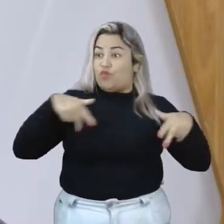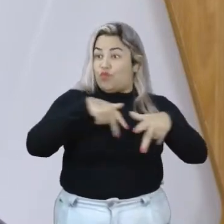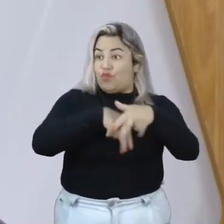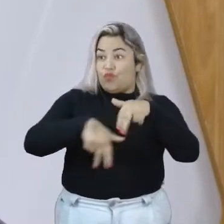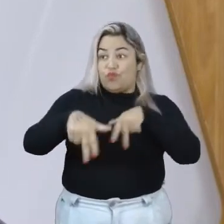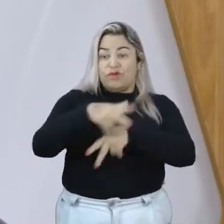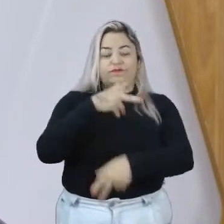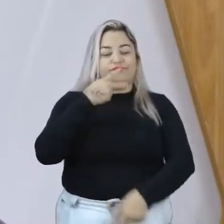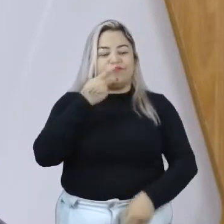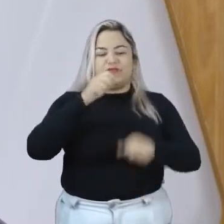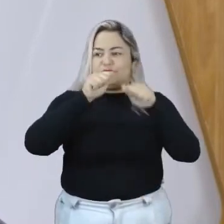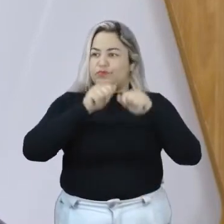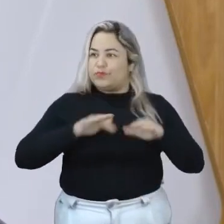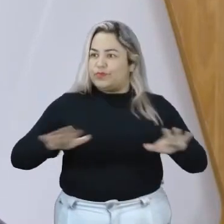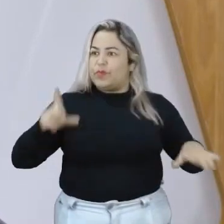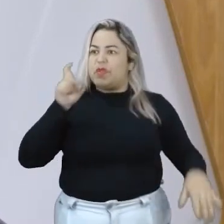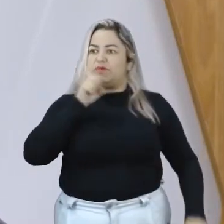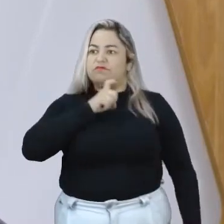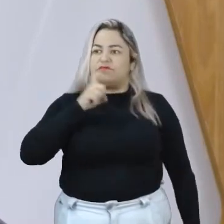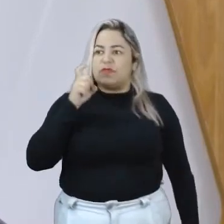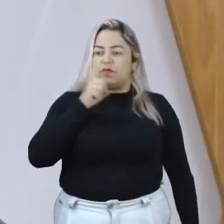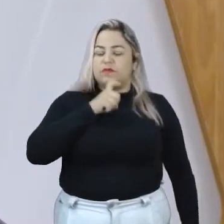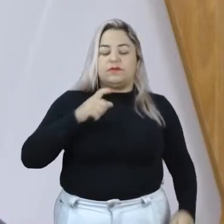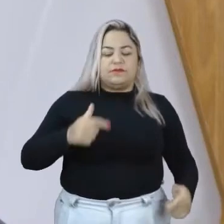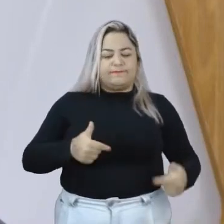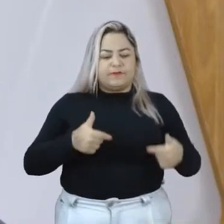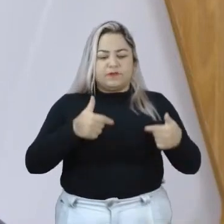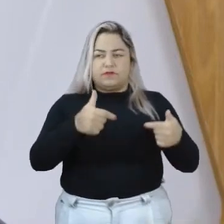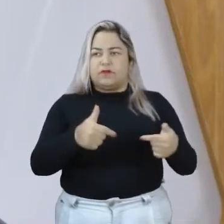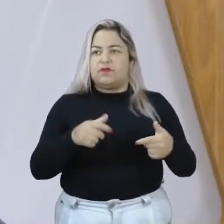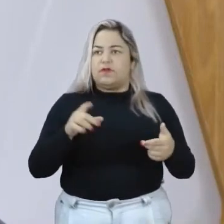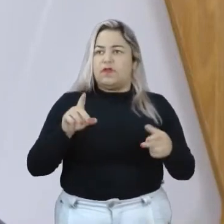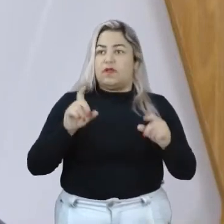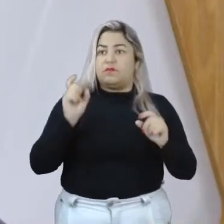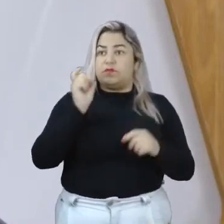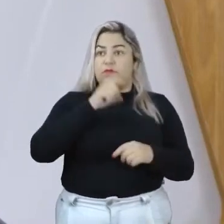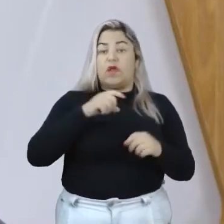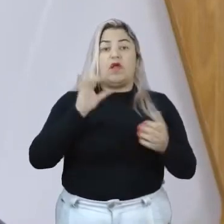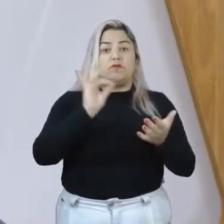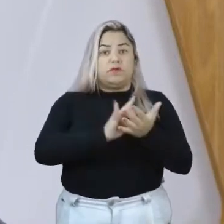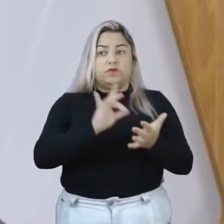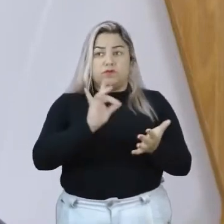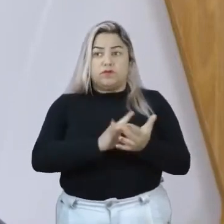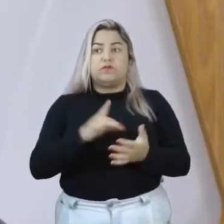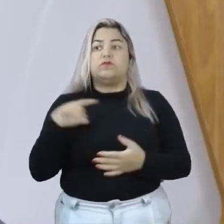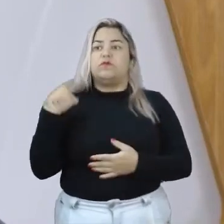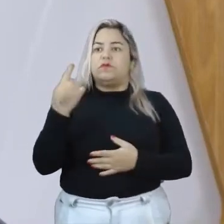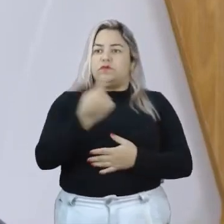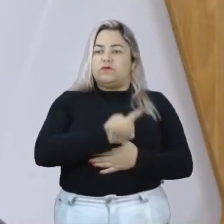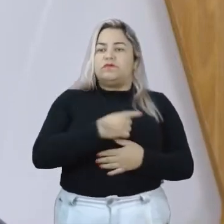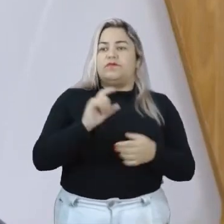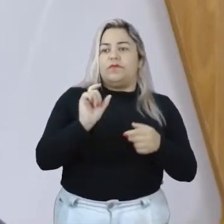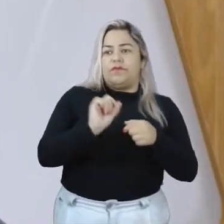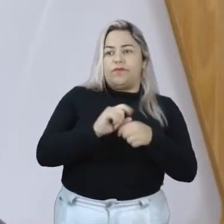falando mentiras, como sempre fala. Então nós temos que enfrentar as mentiras com as verdades e com o que nós estamos fazendo